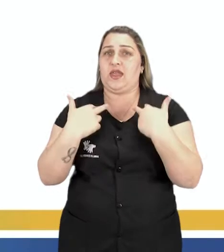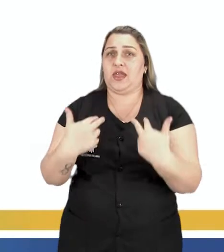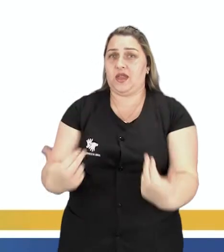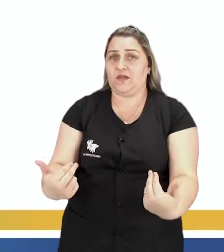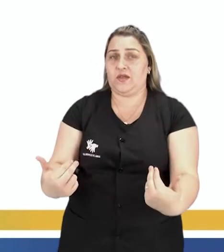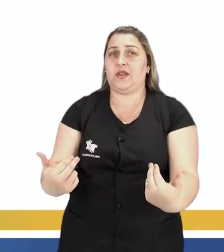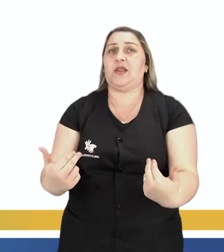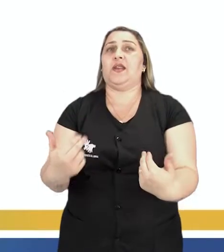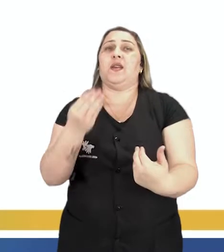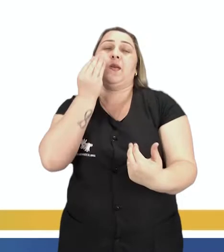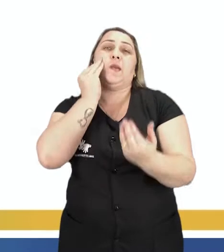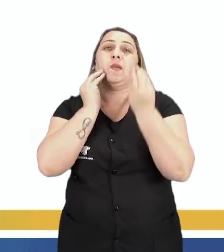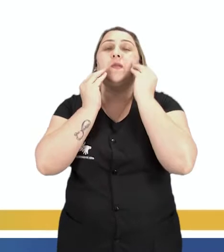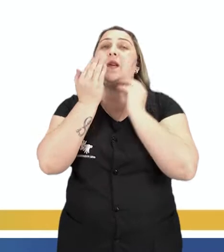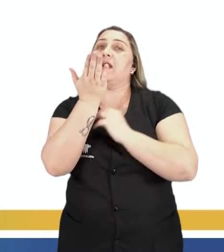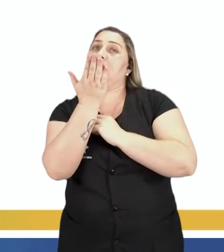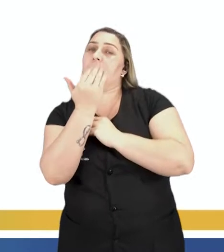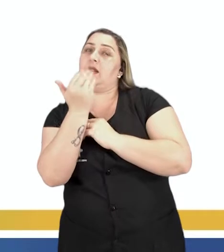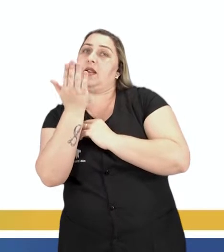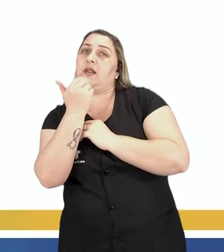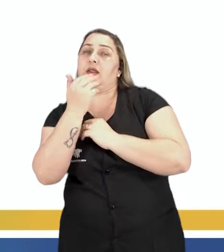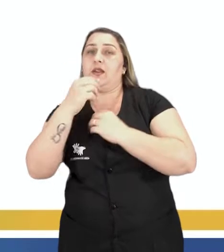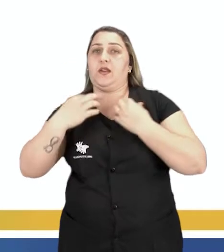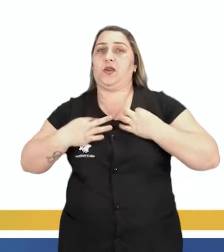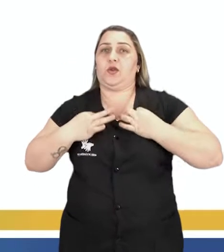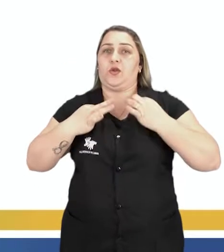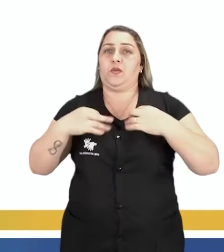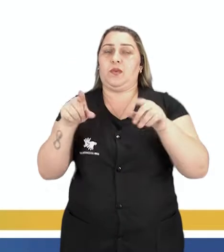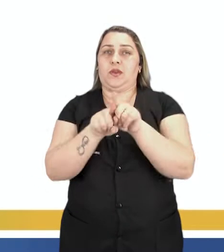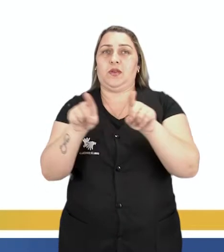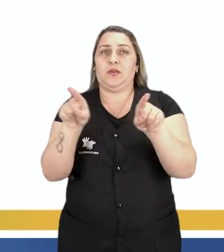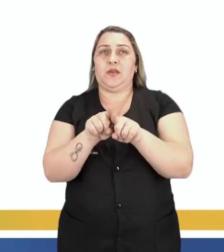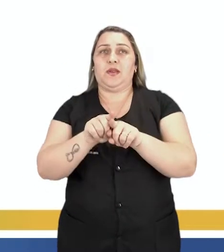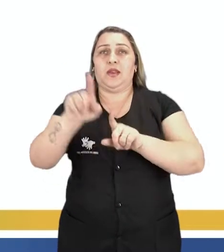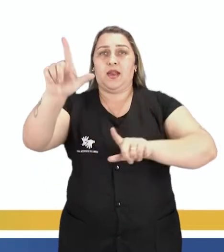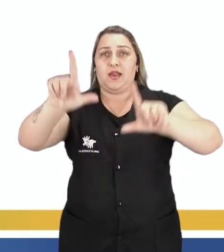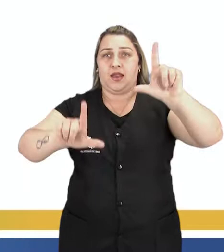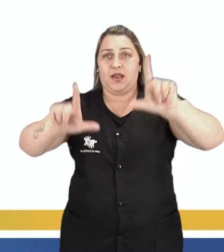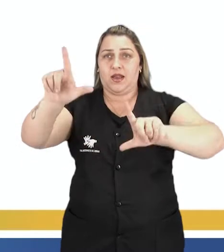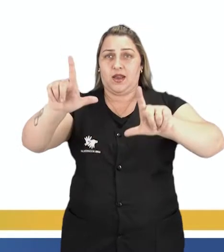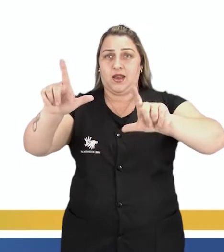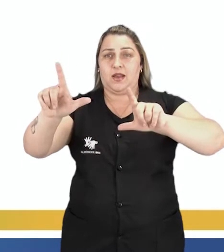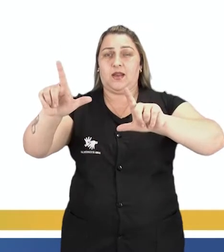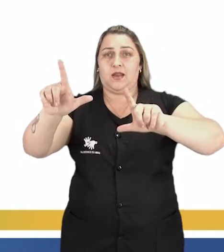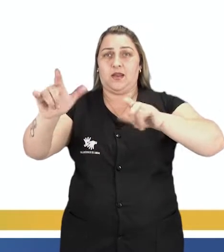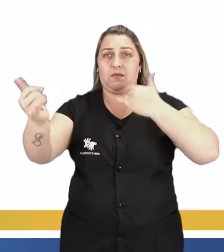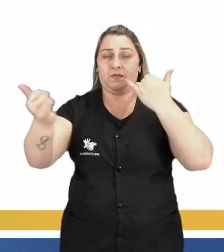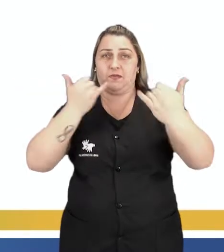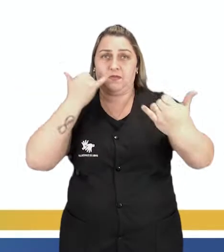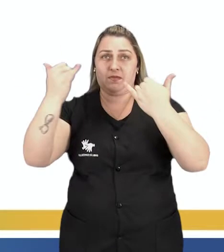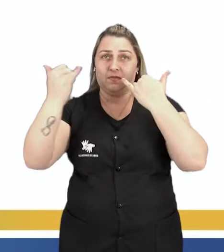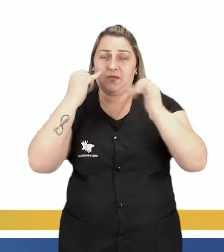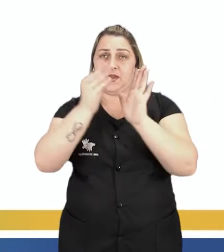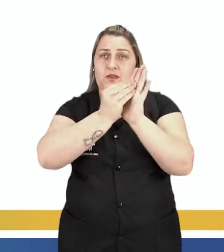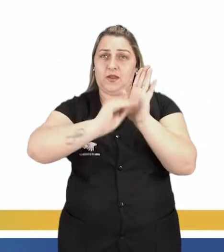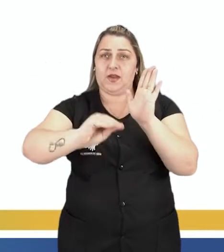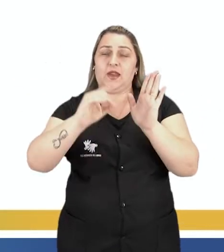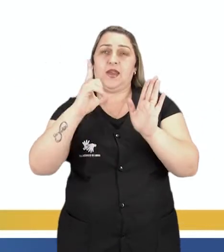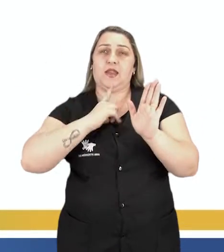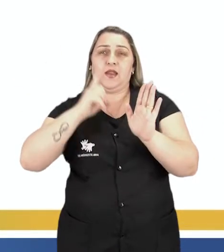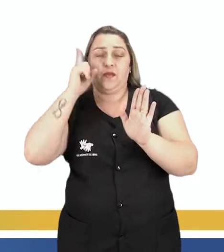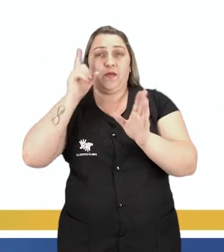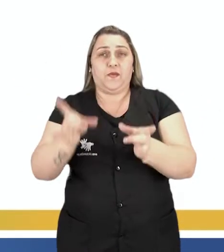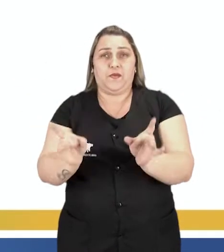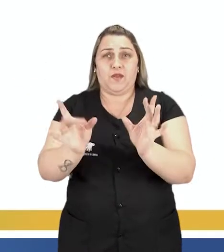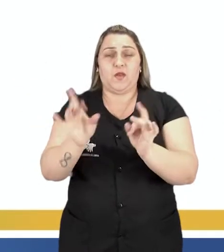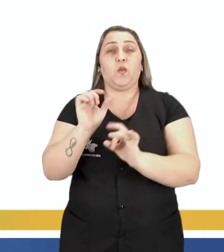principalmente de cosméticos, de alimentação e de vestuário. As propagandas veiculadas nessas mídias estão o tempo todo tentando